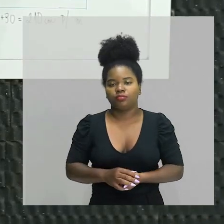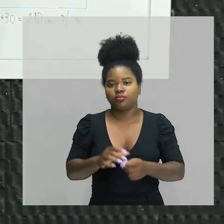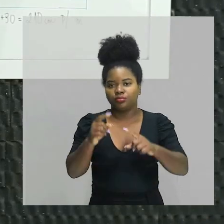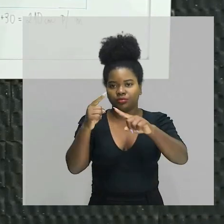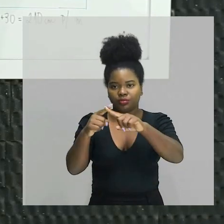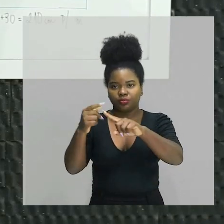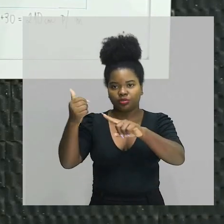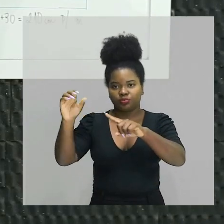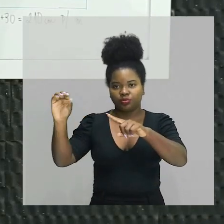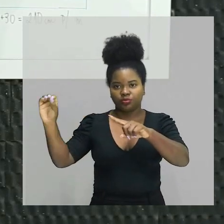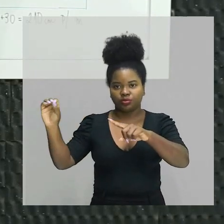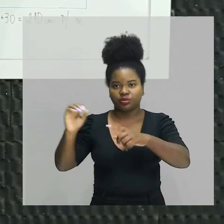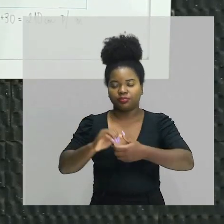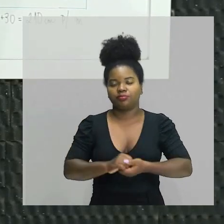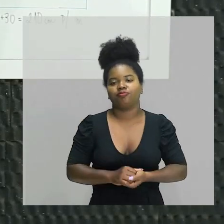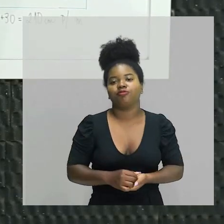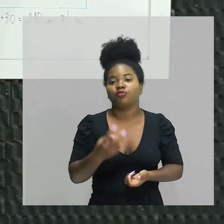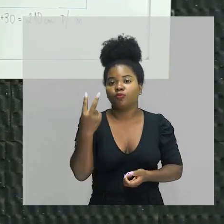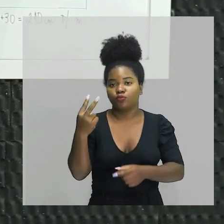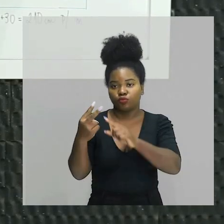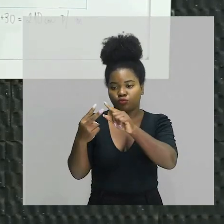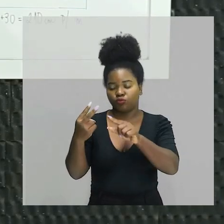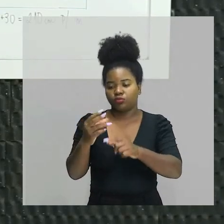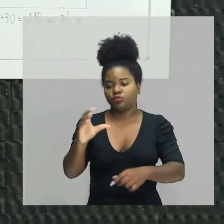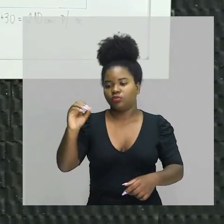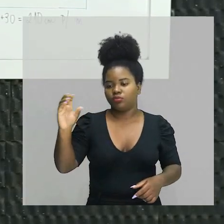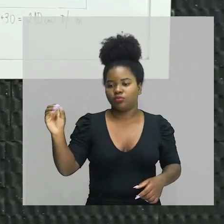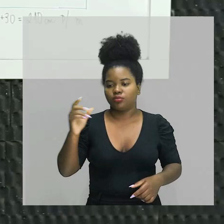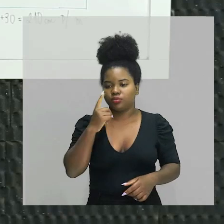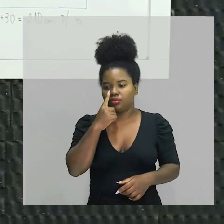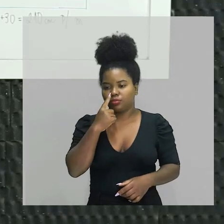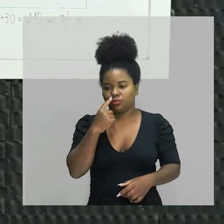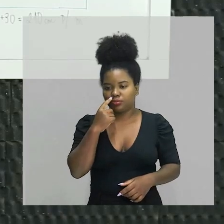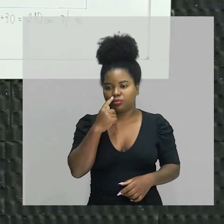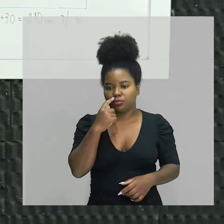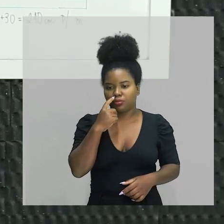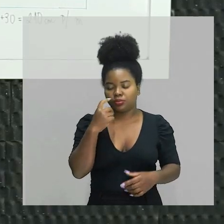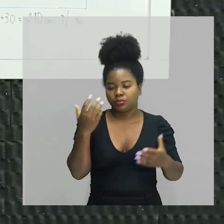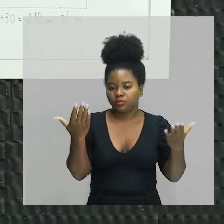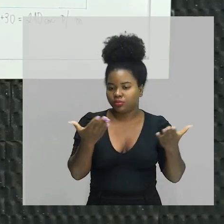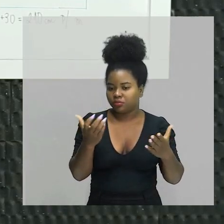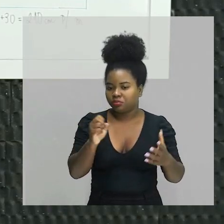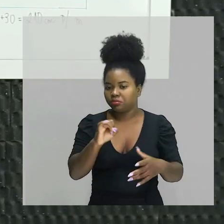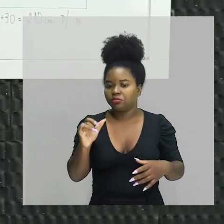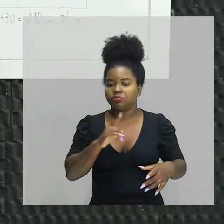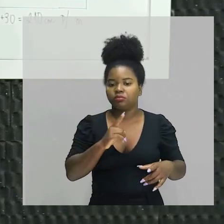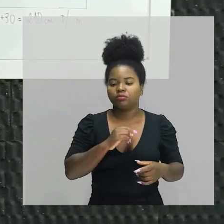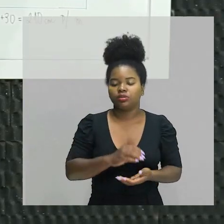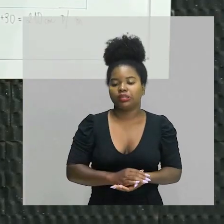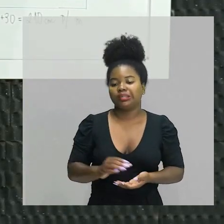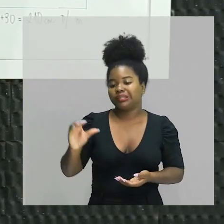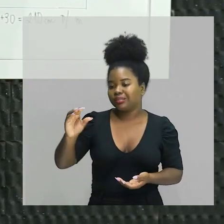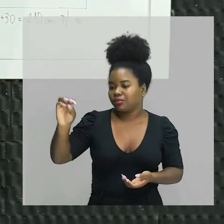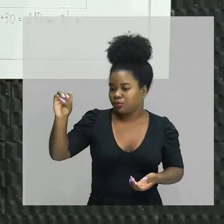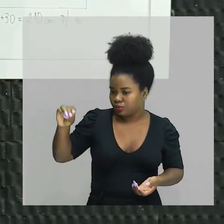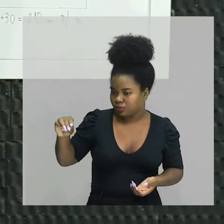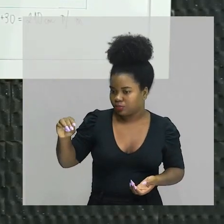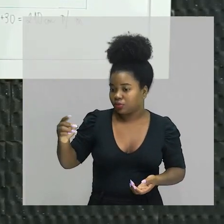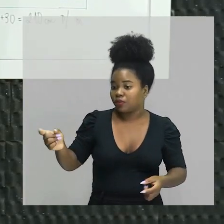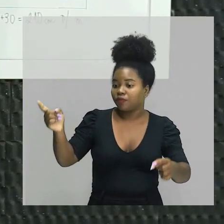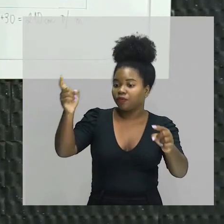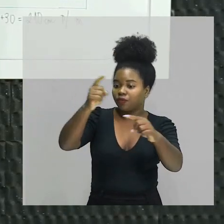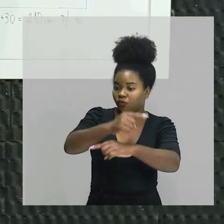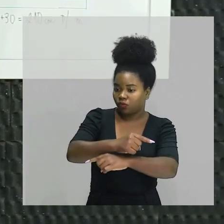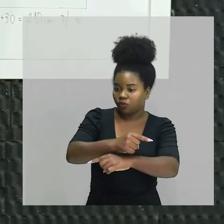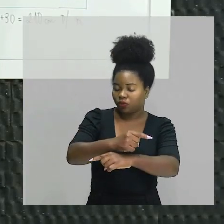eu multiplico por 100. São duas casas, cada casa vale 10. Agora, se eu tiver em centímetro e